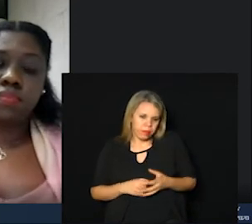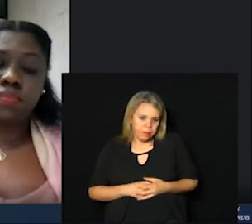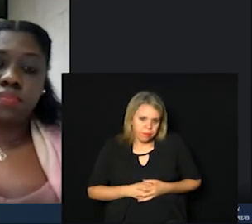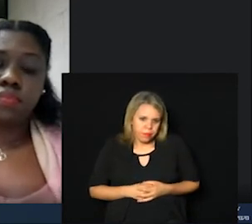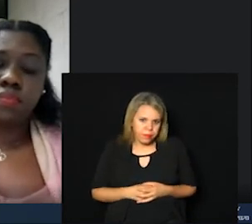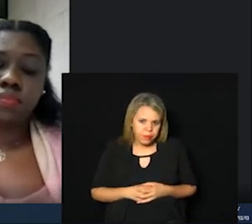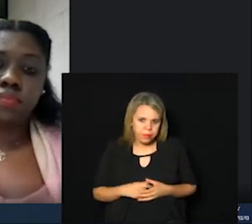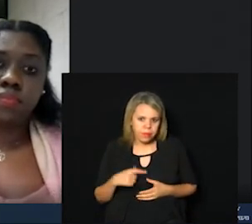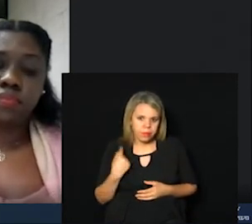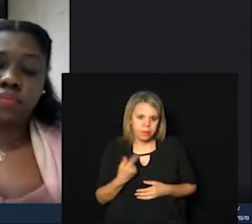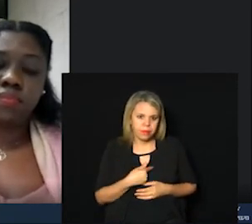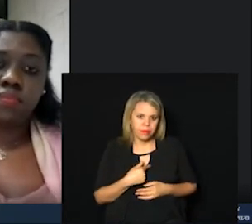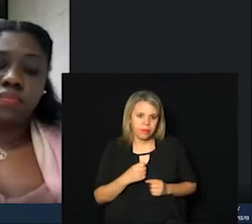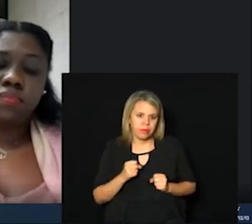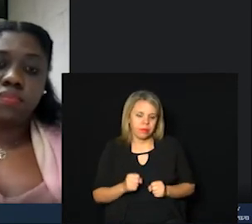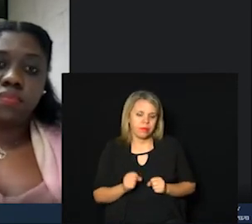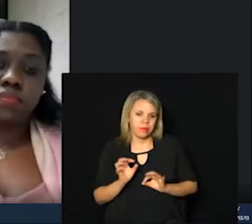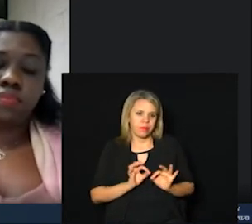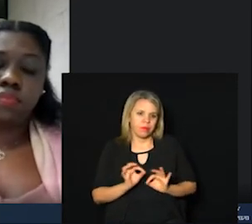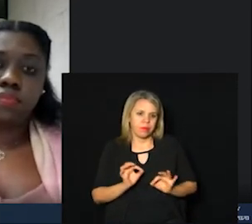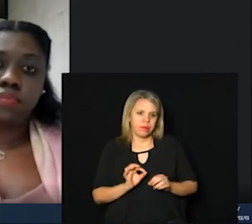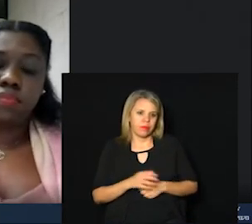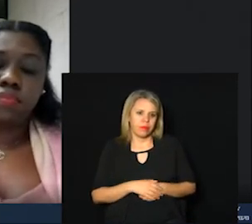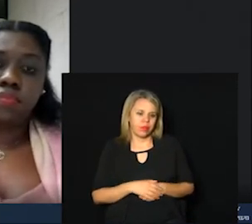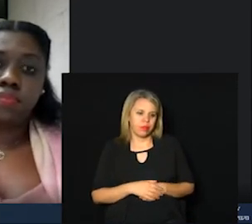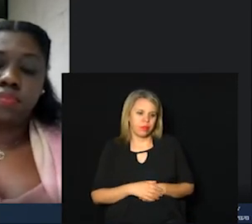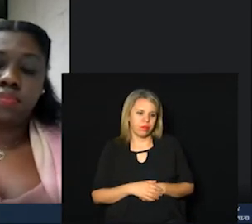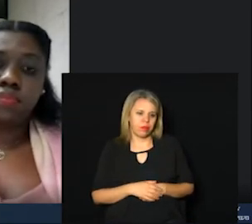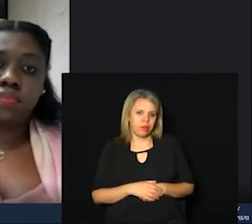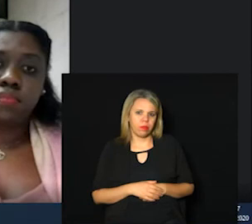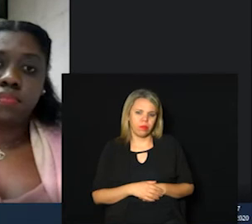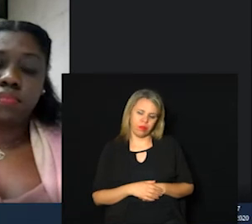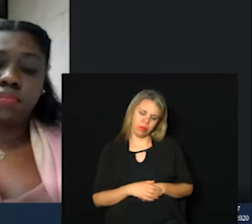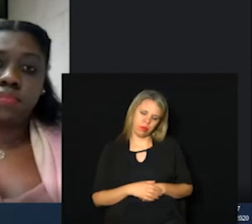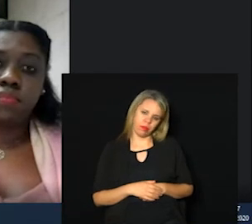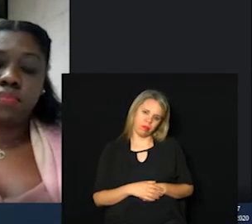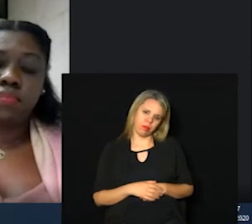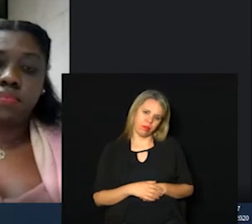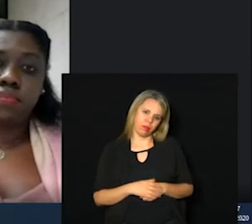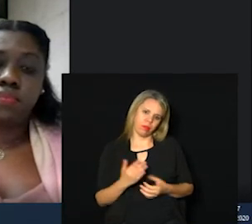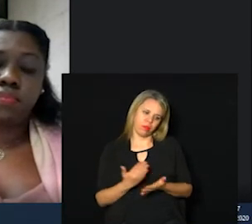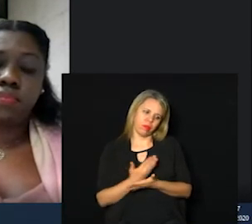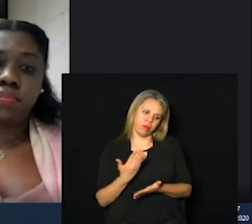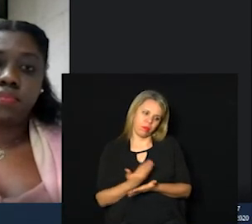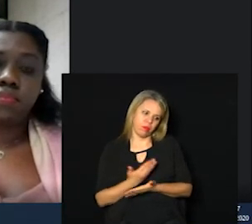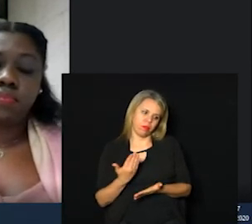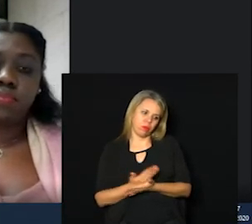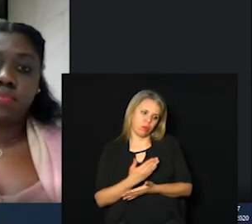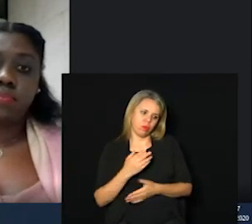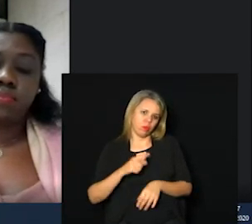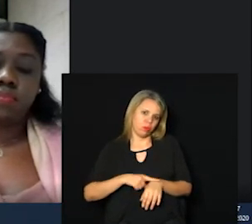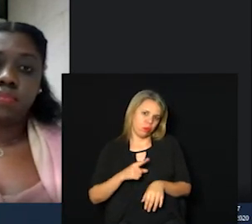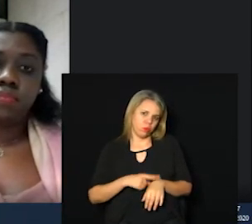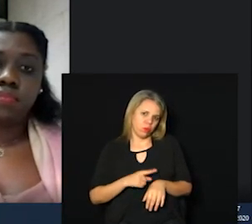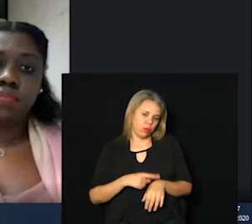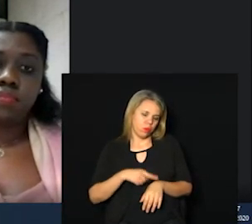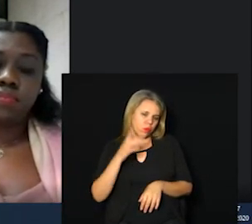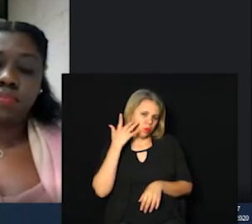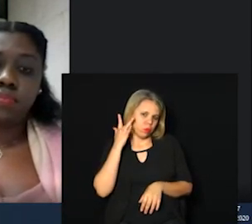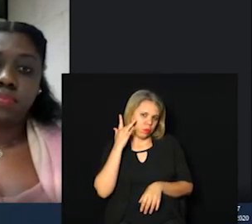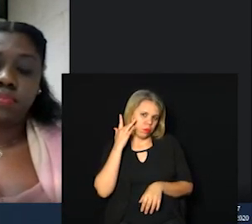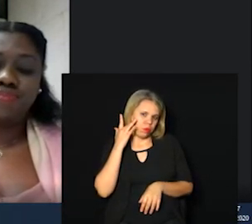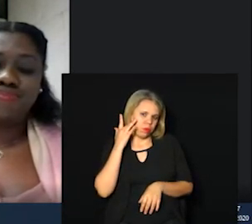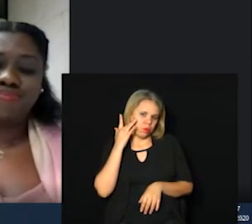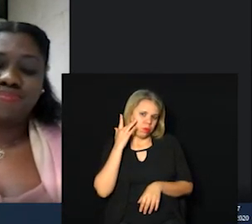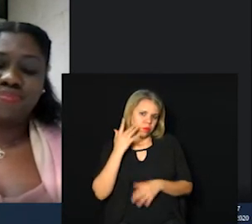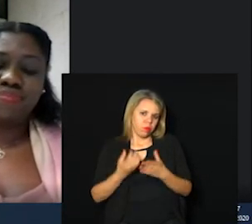tido para poder se organizar, e o lançamento desse livro, mesmo nesse momento, eu acho que coroa,